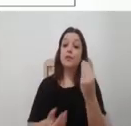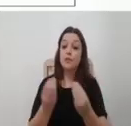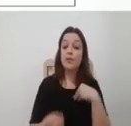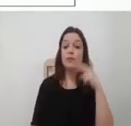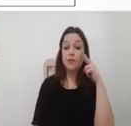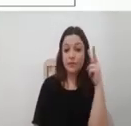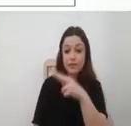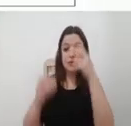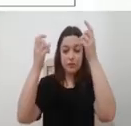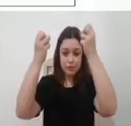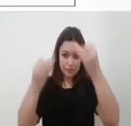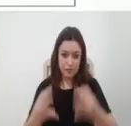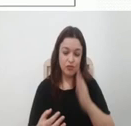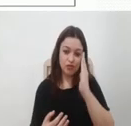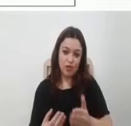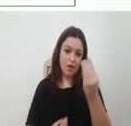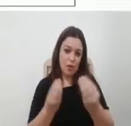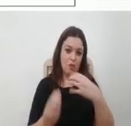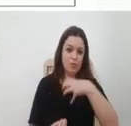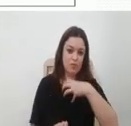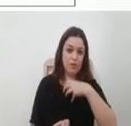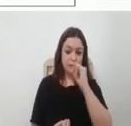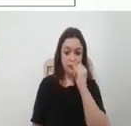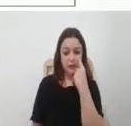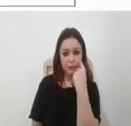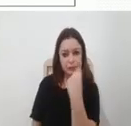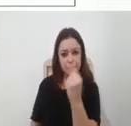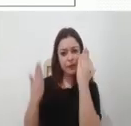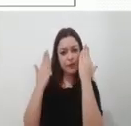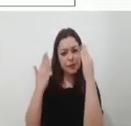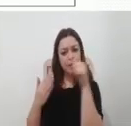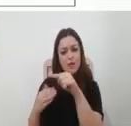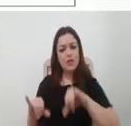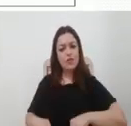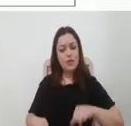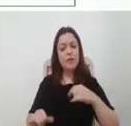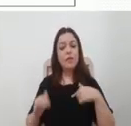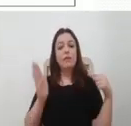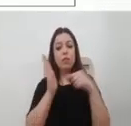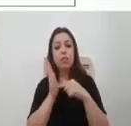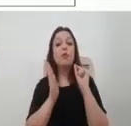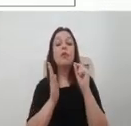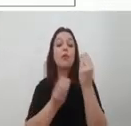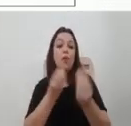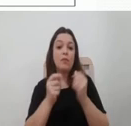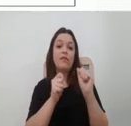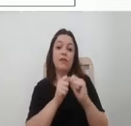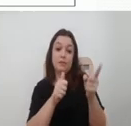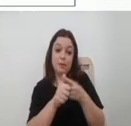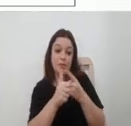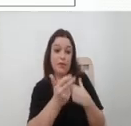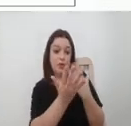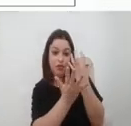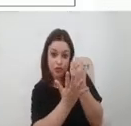Então, como a gente já viu, qual deve ser a conduta, né, frente a uma suspeita ou a um caso de maus tratos. Então,